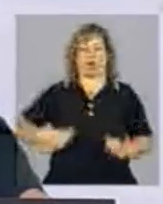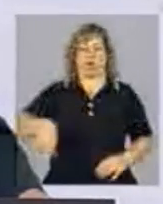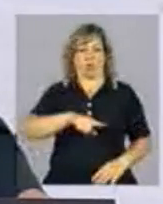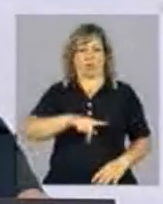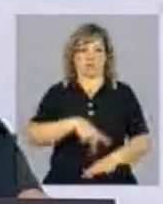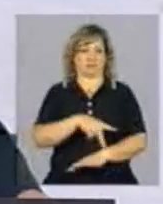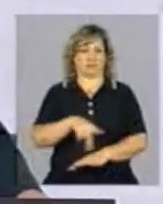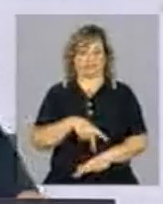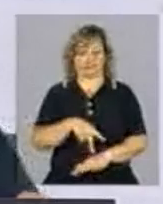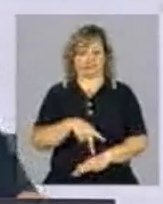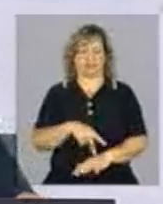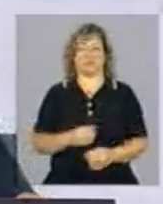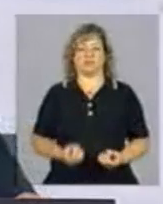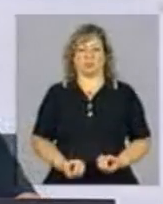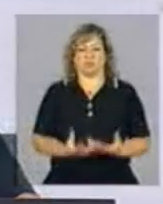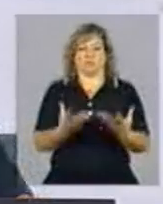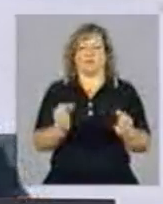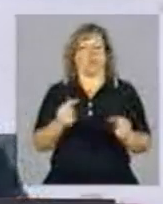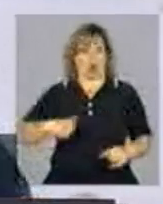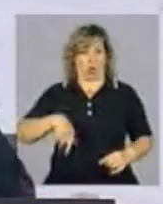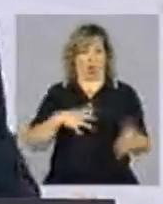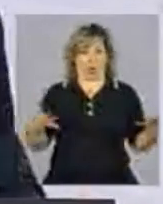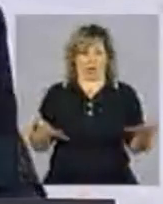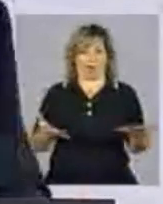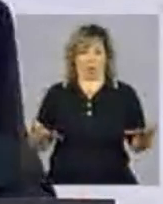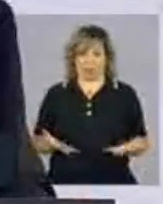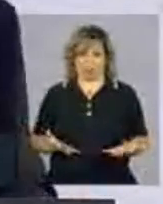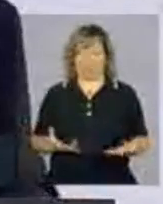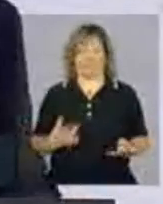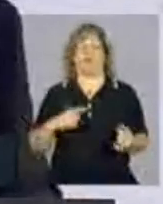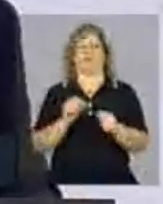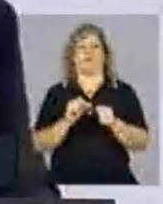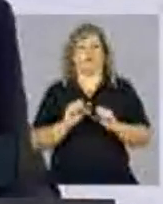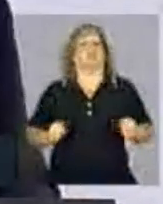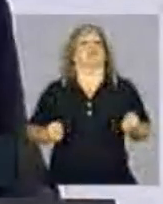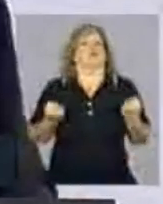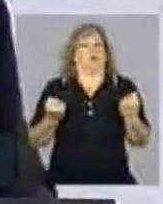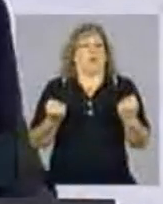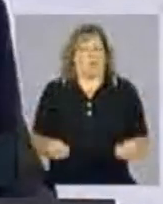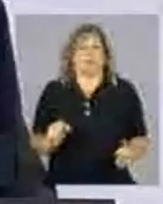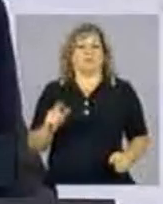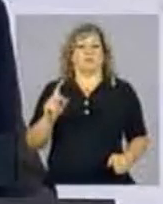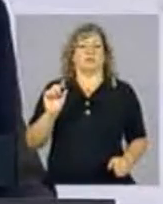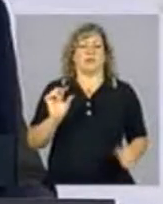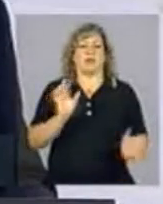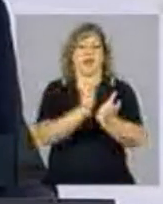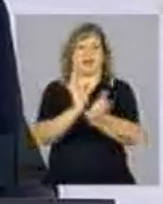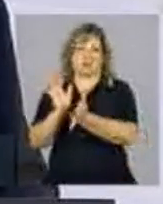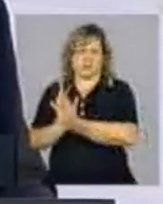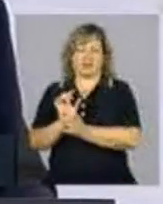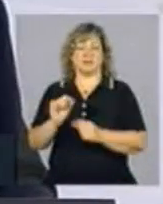nação. Nós, agora, estamos fazendo aquele esforço nas áreas em